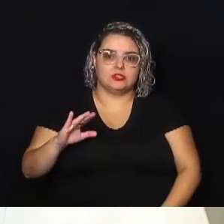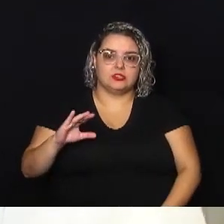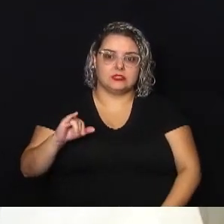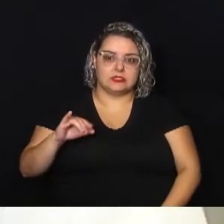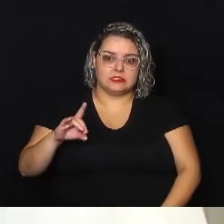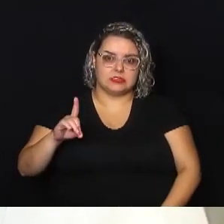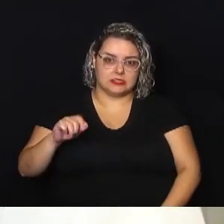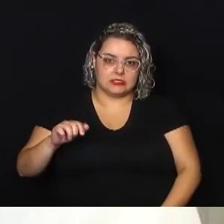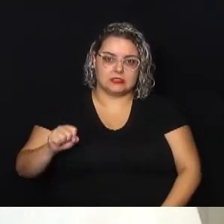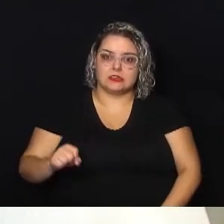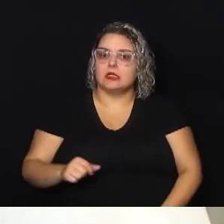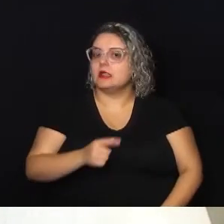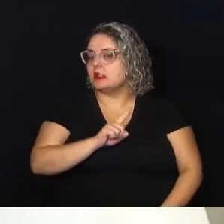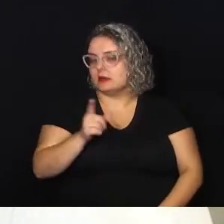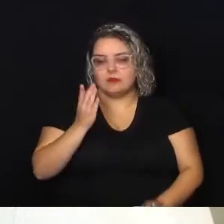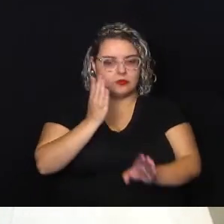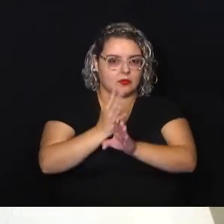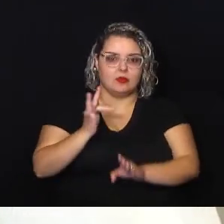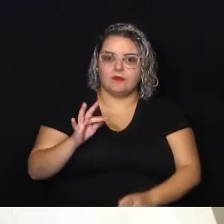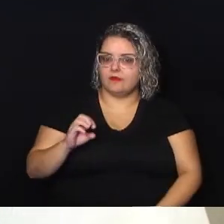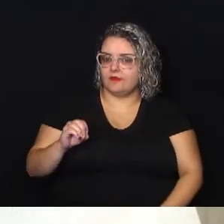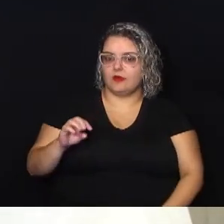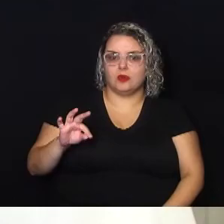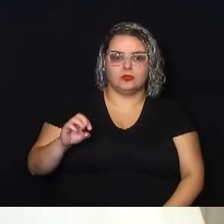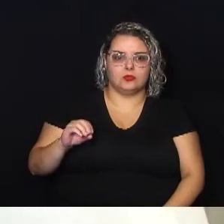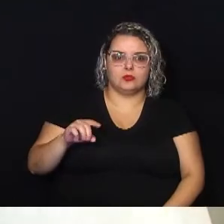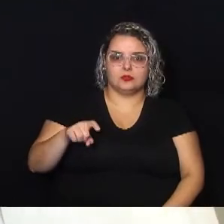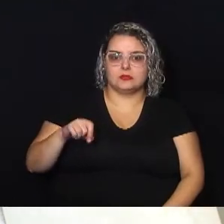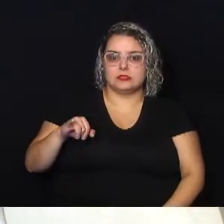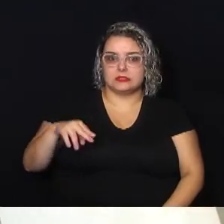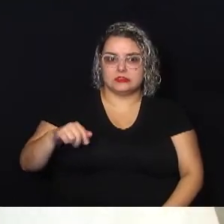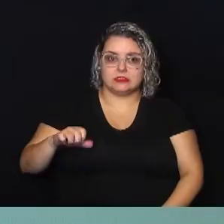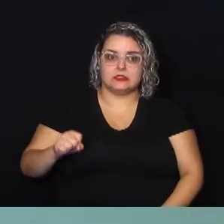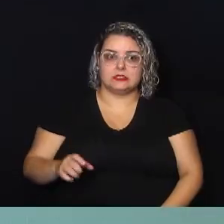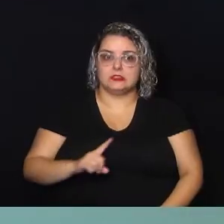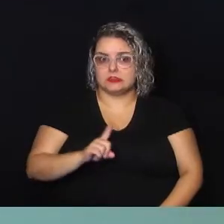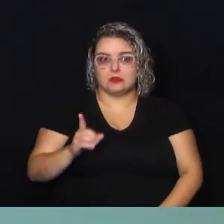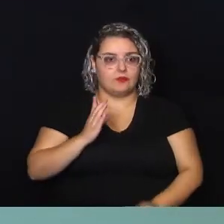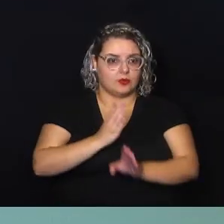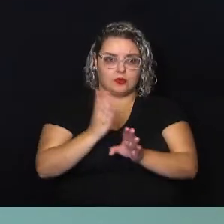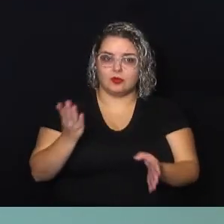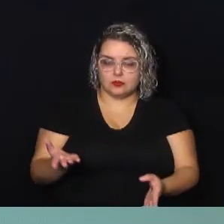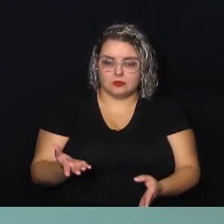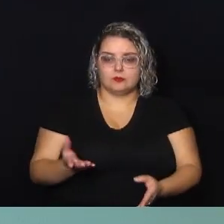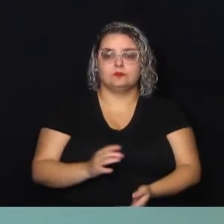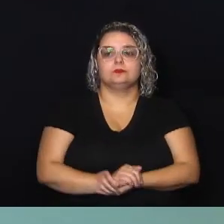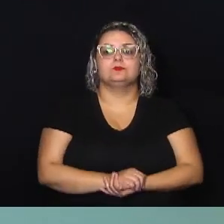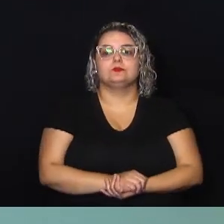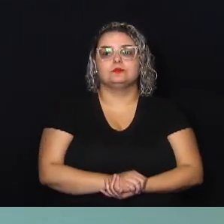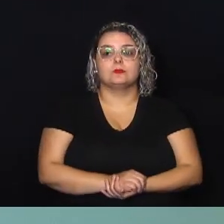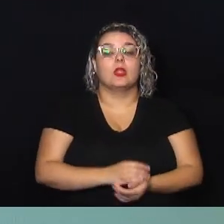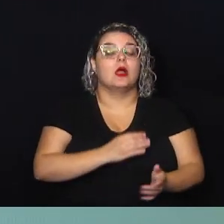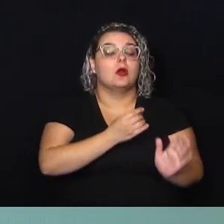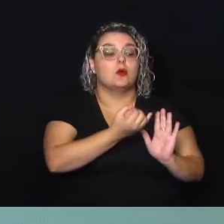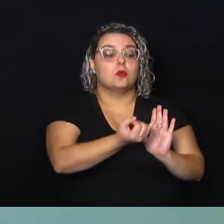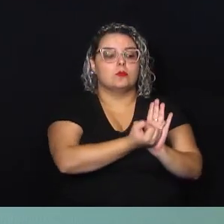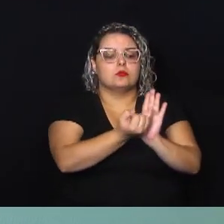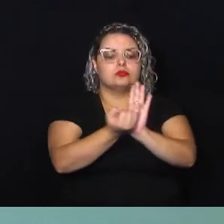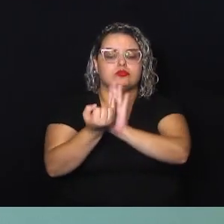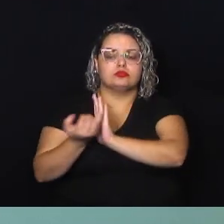identificar felizmente A afrotoxina então não foram encontradas a fletoxinas nas papinhas as concentrações dos agrotóxicos